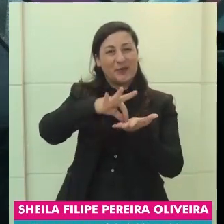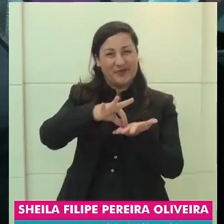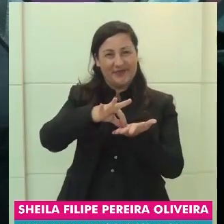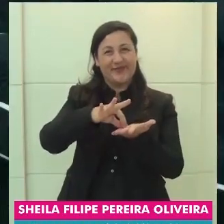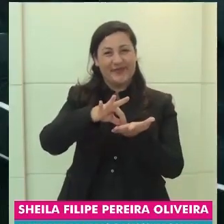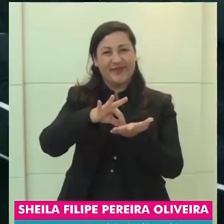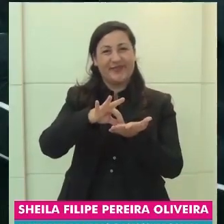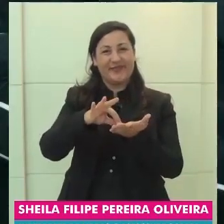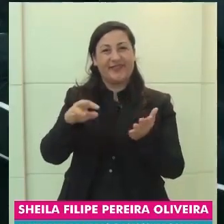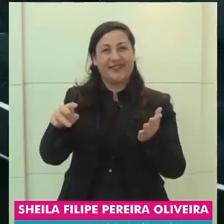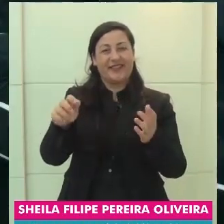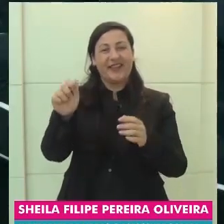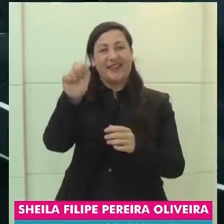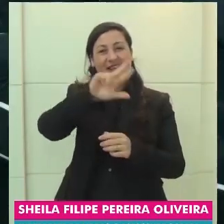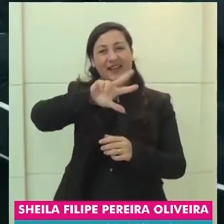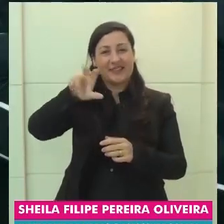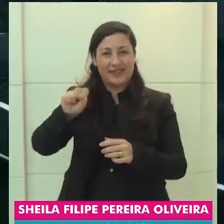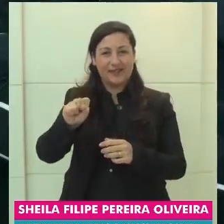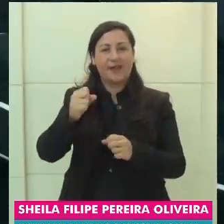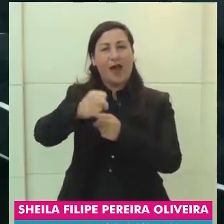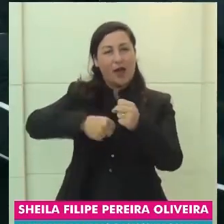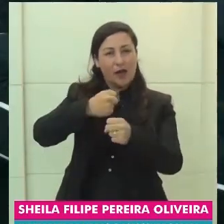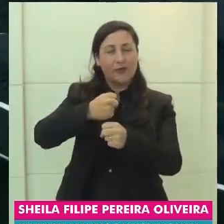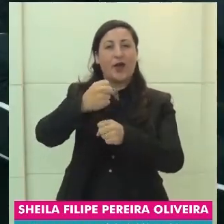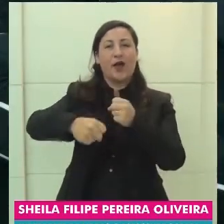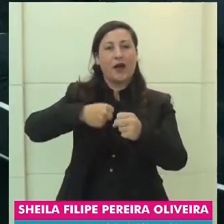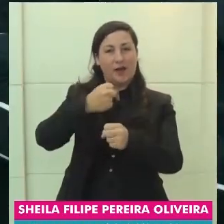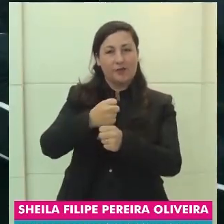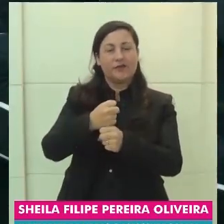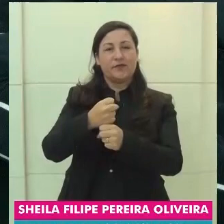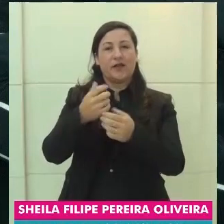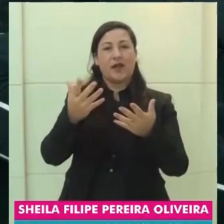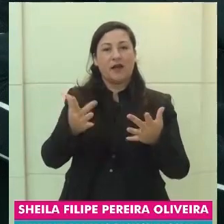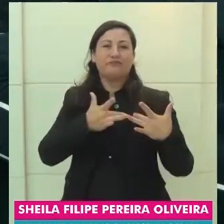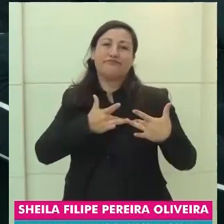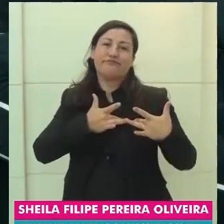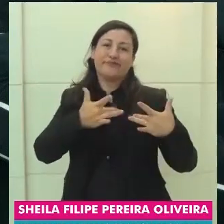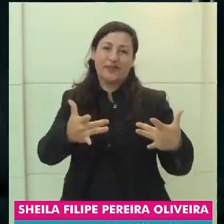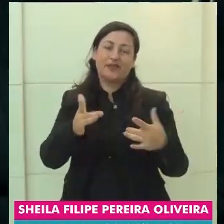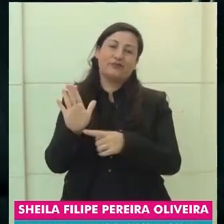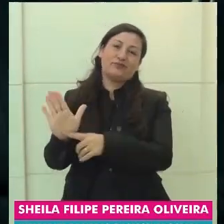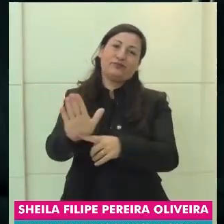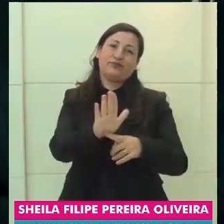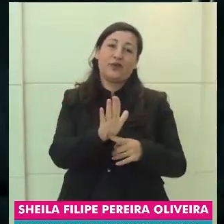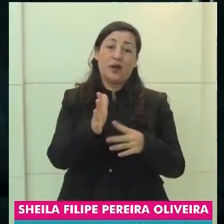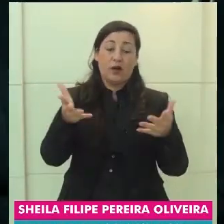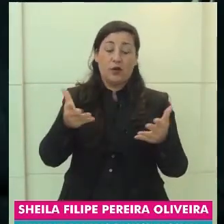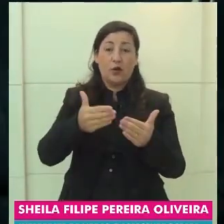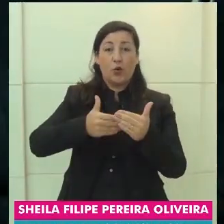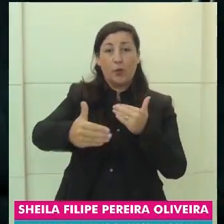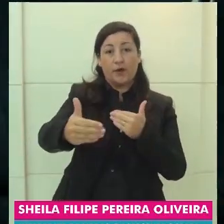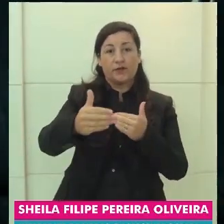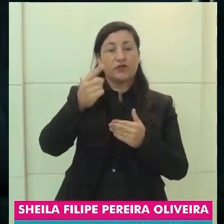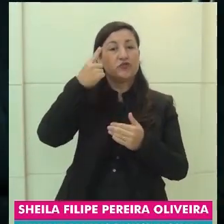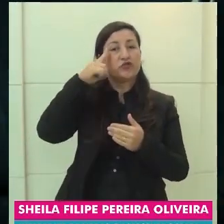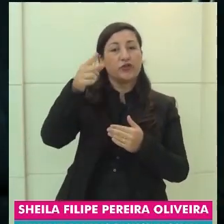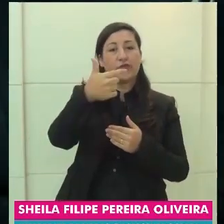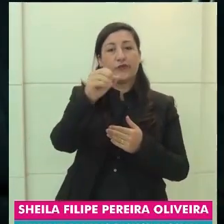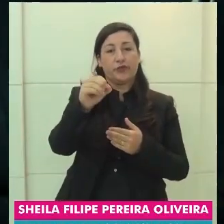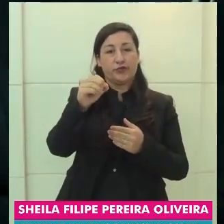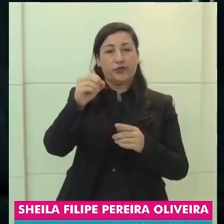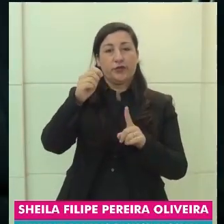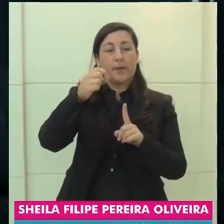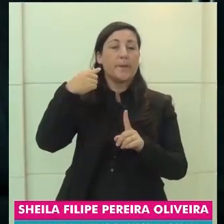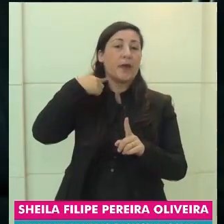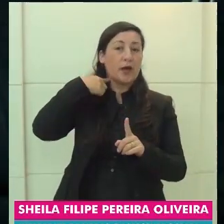vocês costumam fazer, né? Ele é uma ação beneficente que vai acontecer agora, dia 20 de maio, a